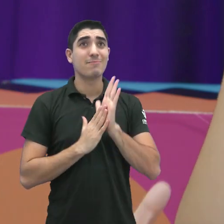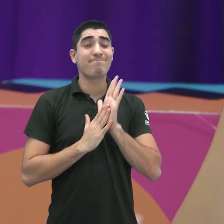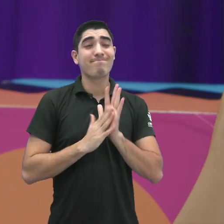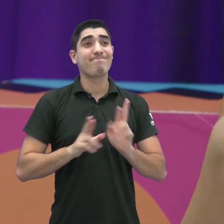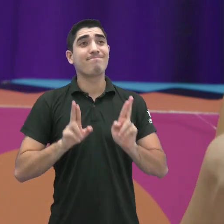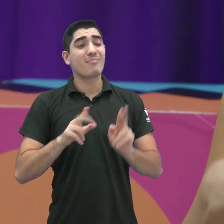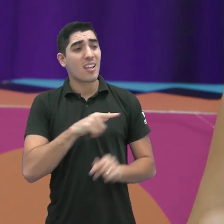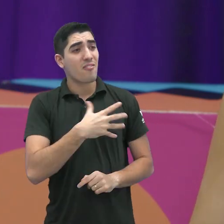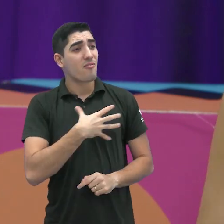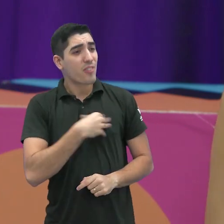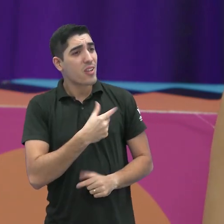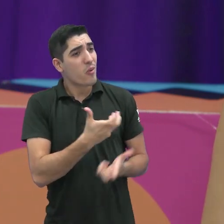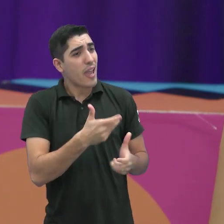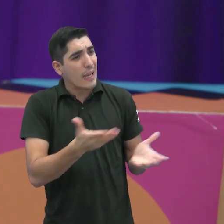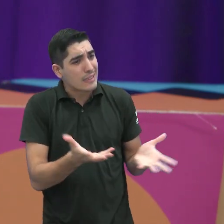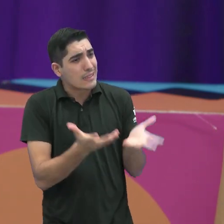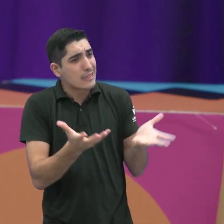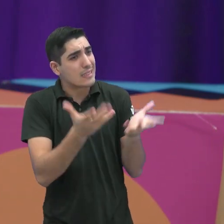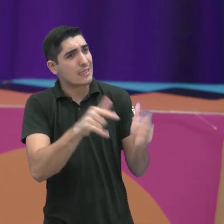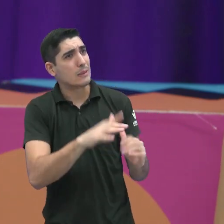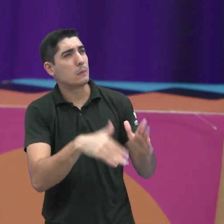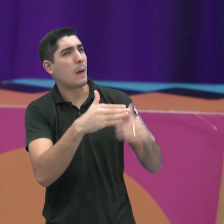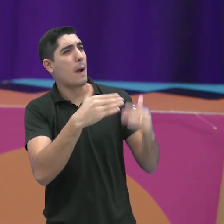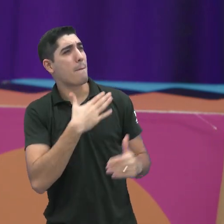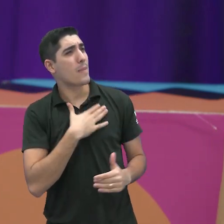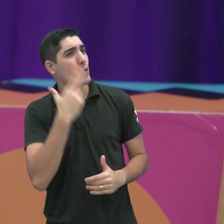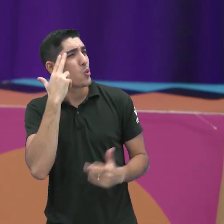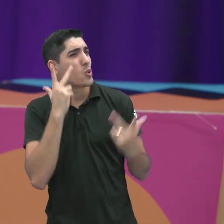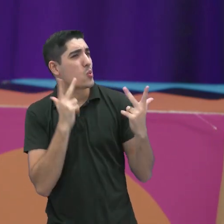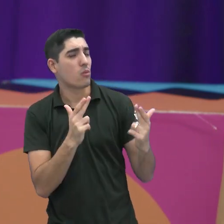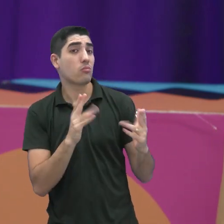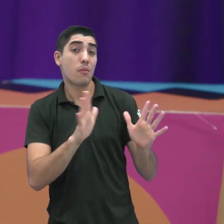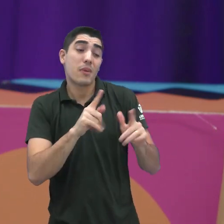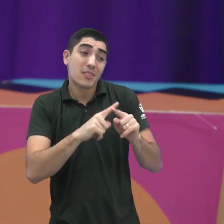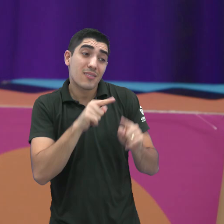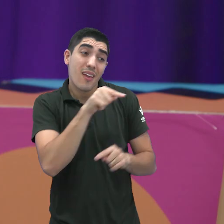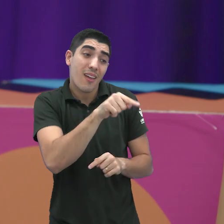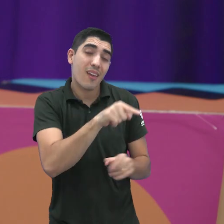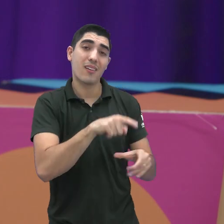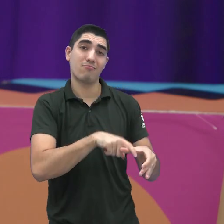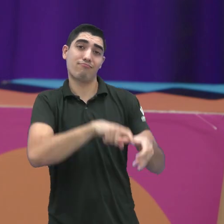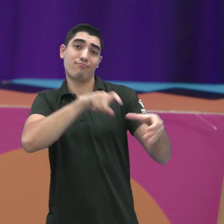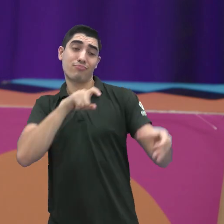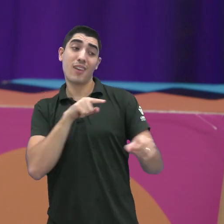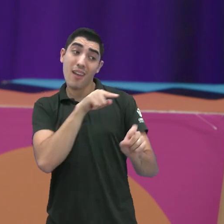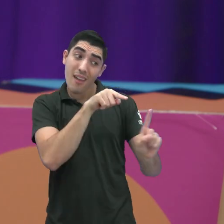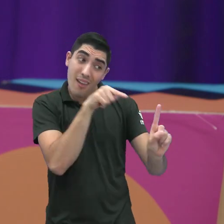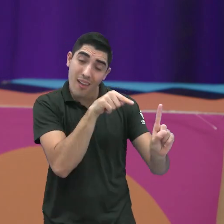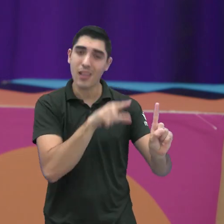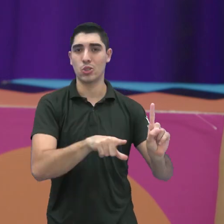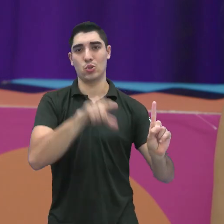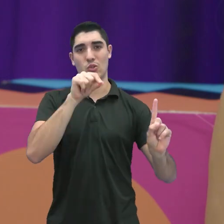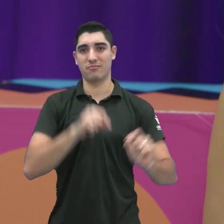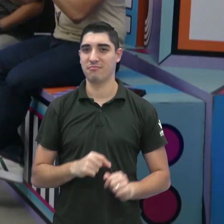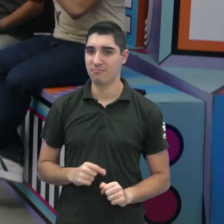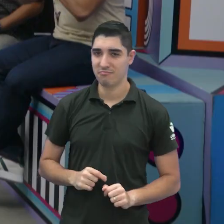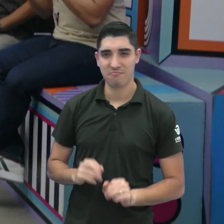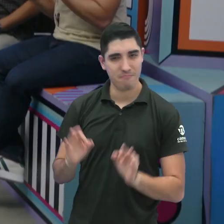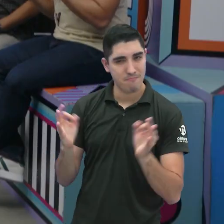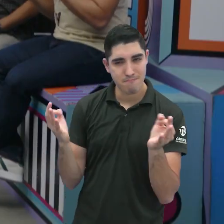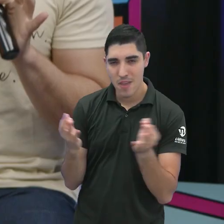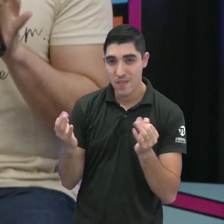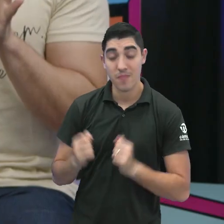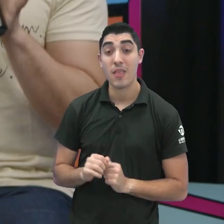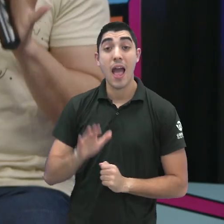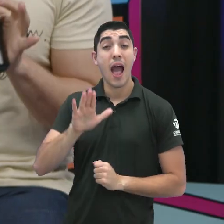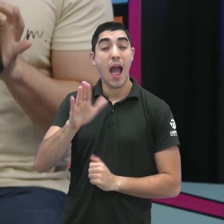do mundo para os filhos, a gente precisa dar esse lugar de fala, né, para eles. Perfeito. Bom, pessoal,